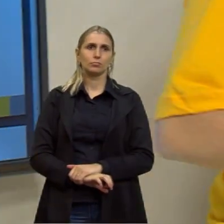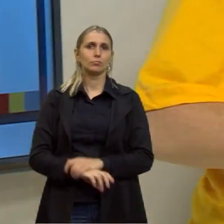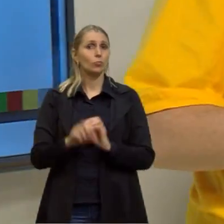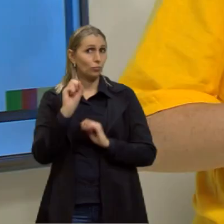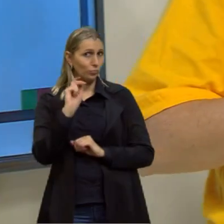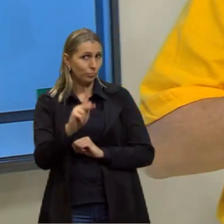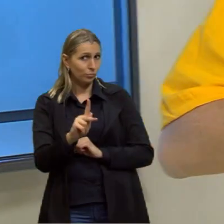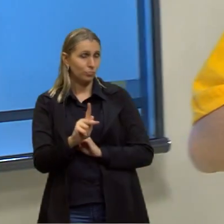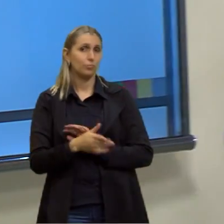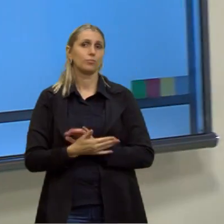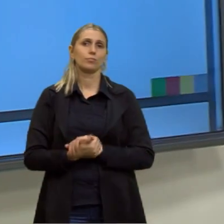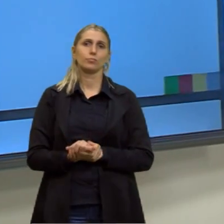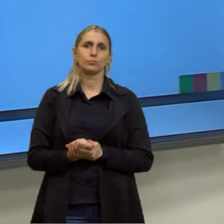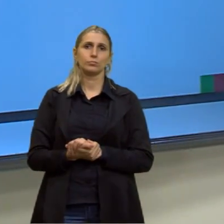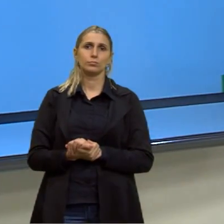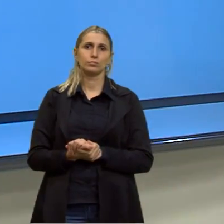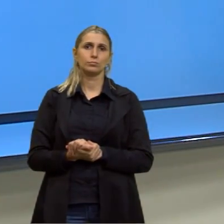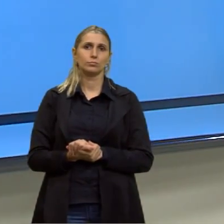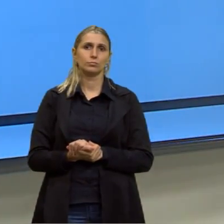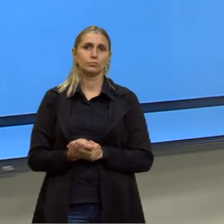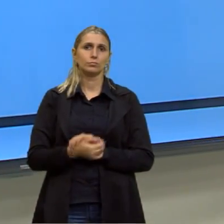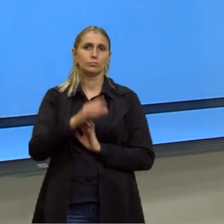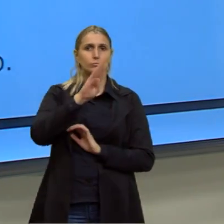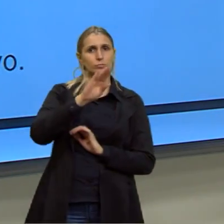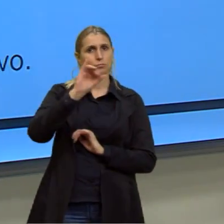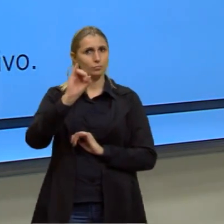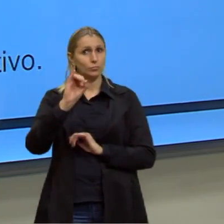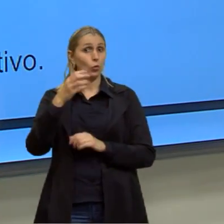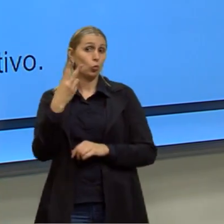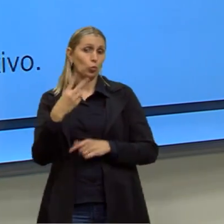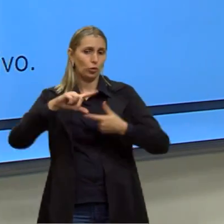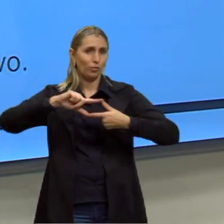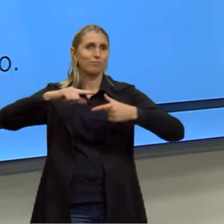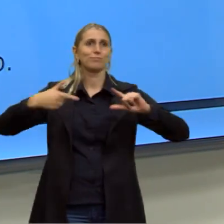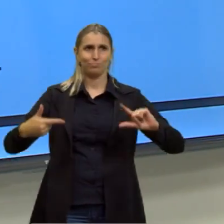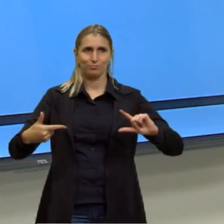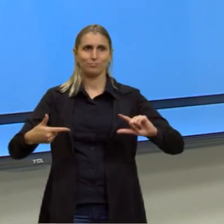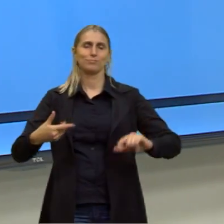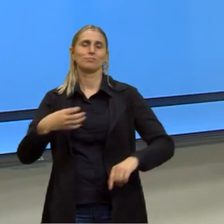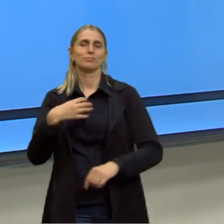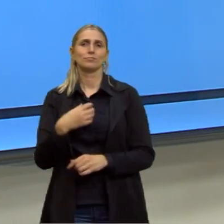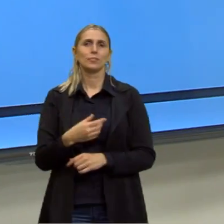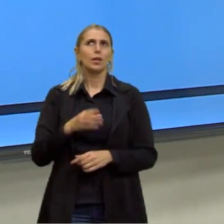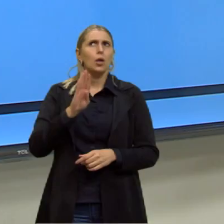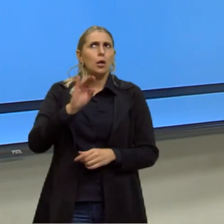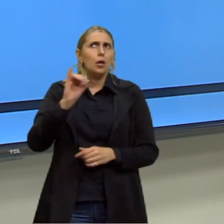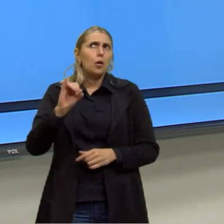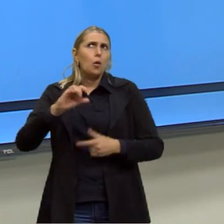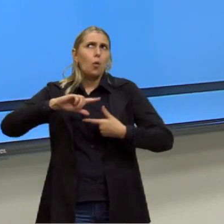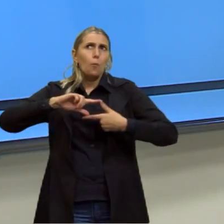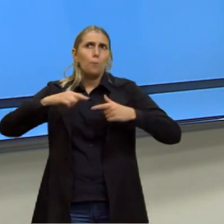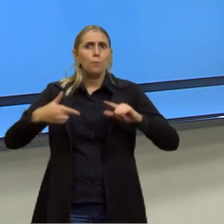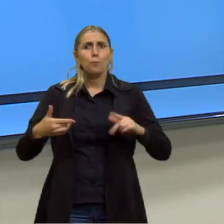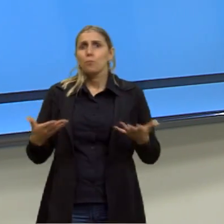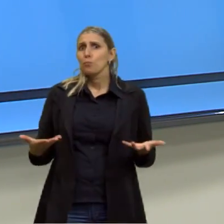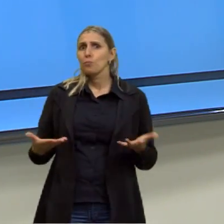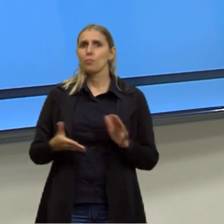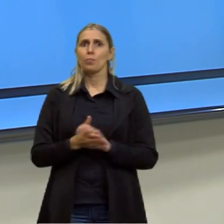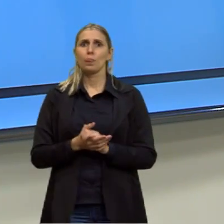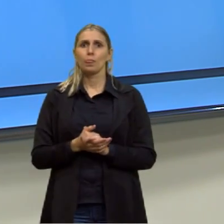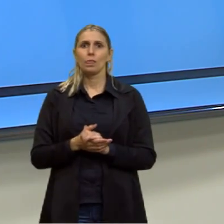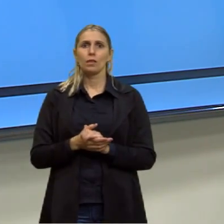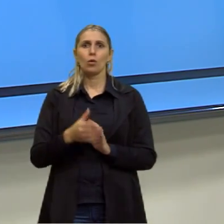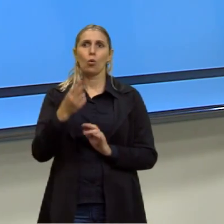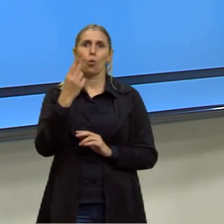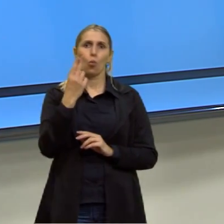oi ok é biforme duas formas você perform são duas formas